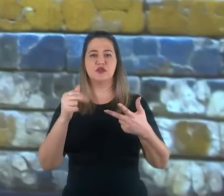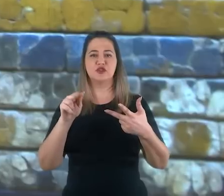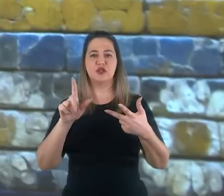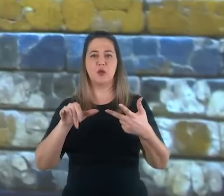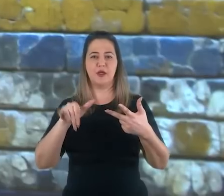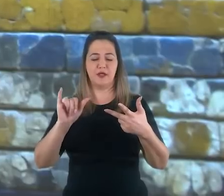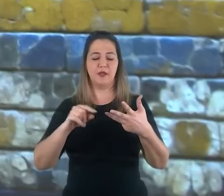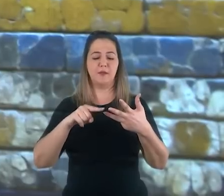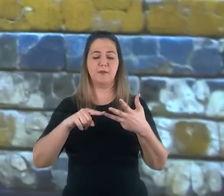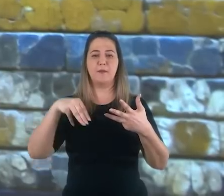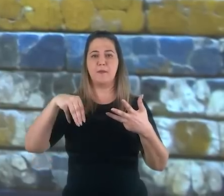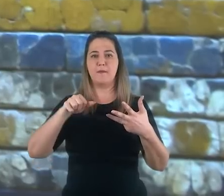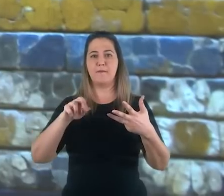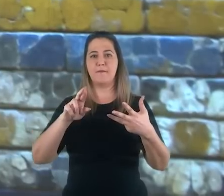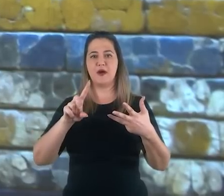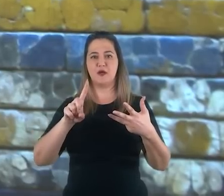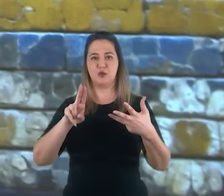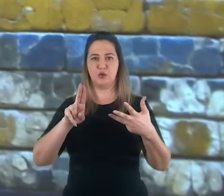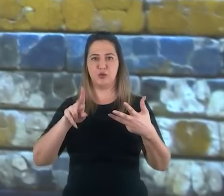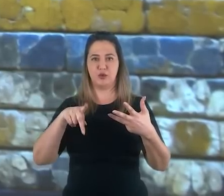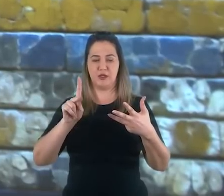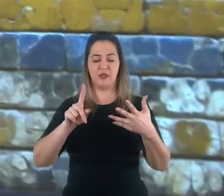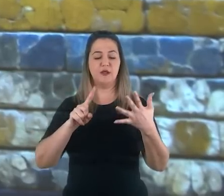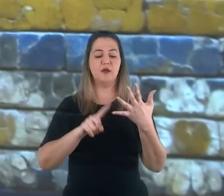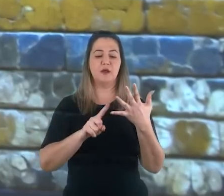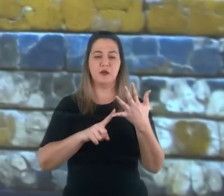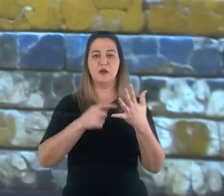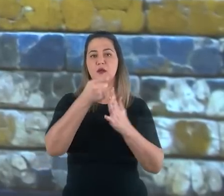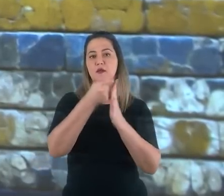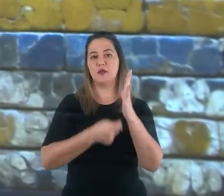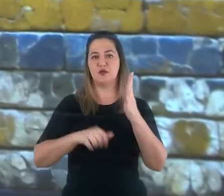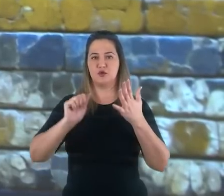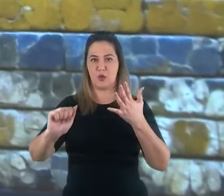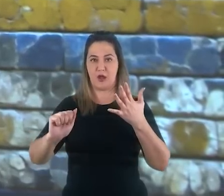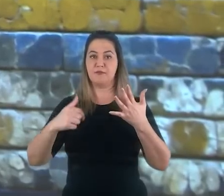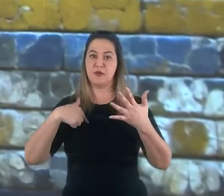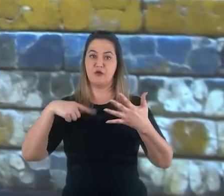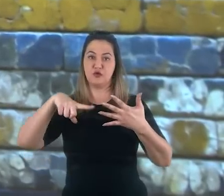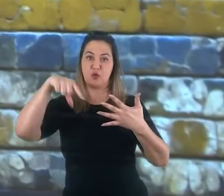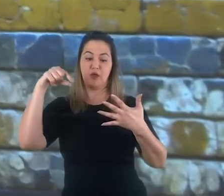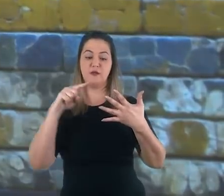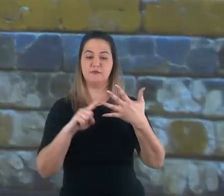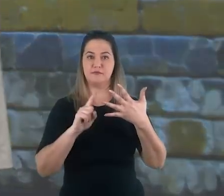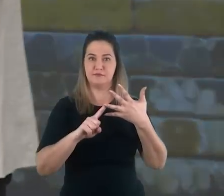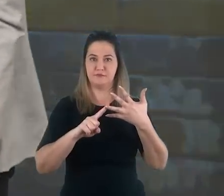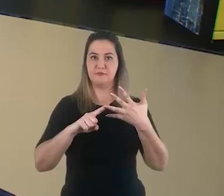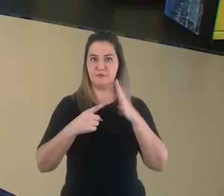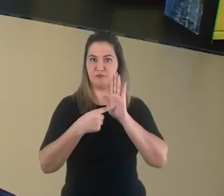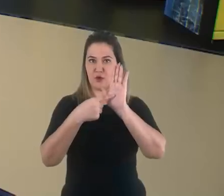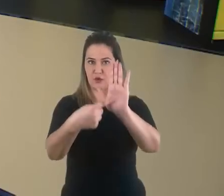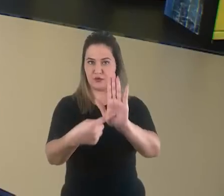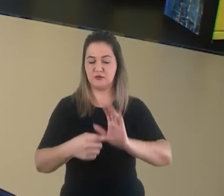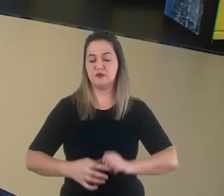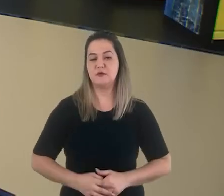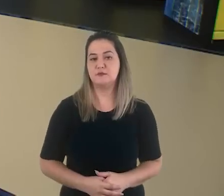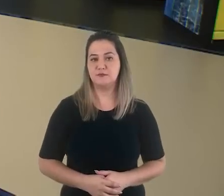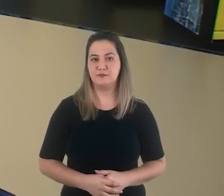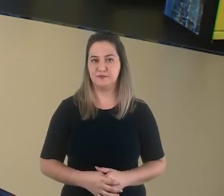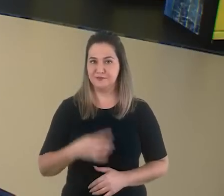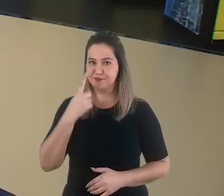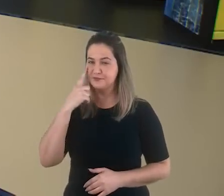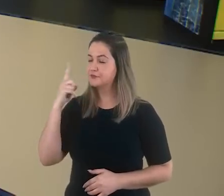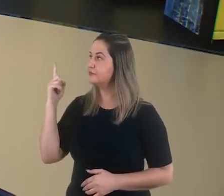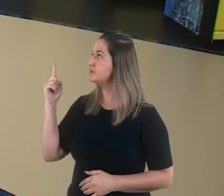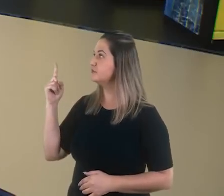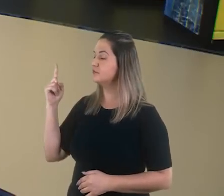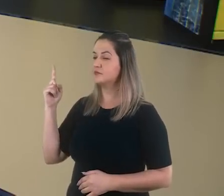de Marduk e um texto denominado texto A. Eu vou mostrar uma delas para vocês. Vamos voltar aqui para a tela. É esta aqui. Você vê